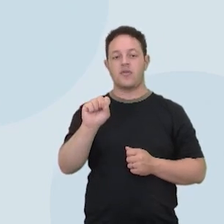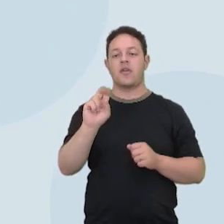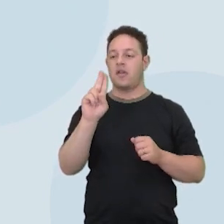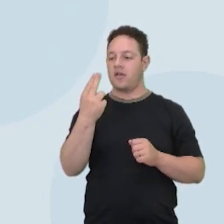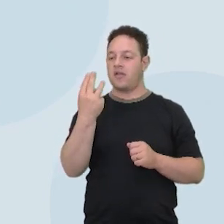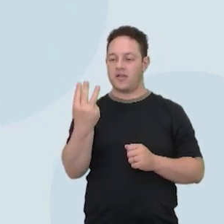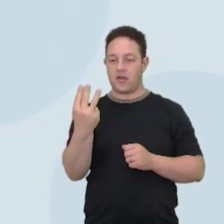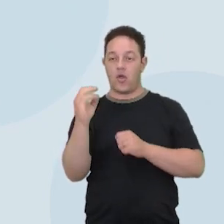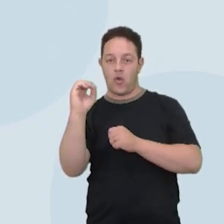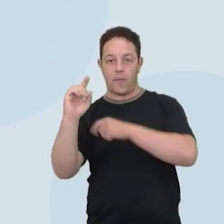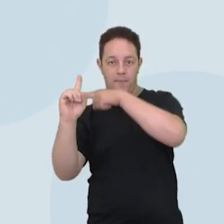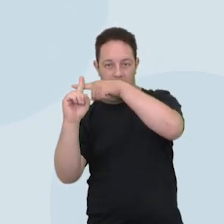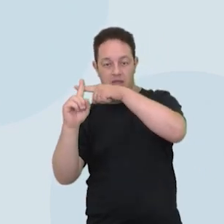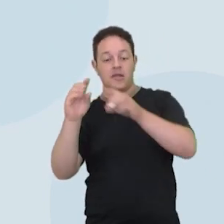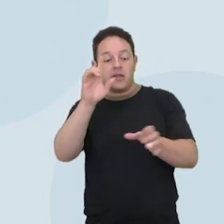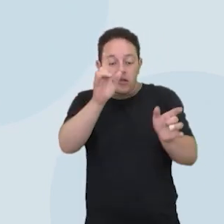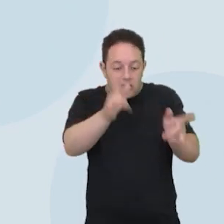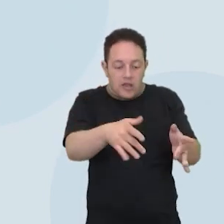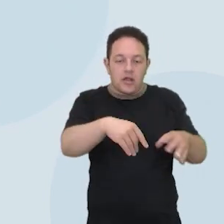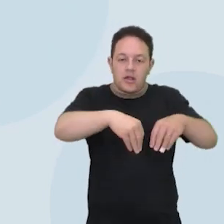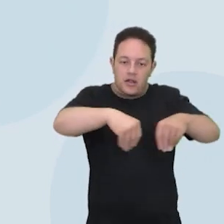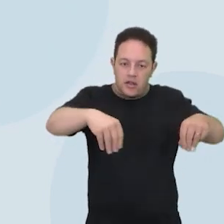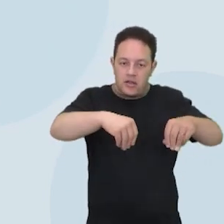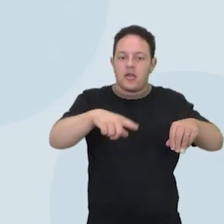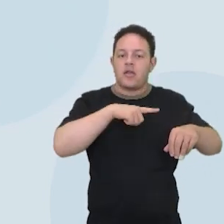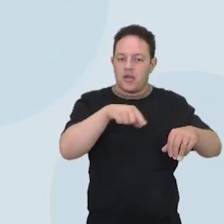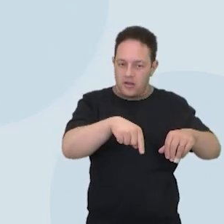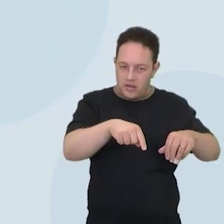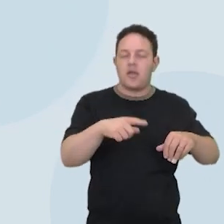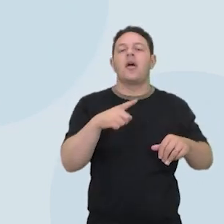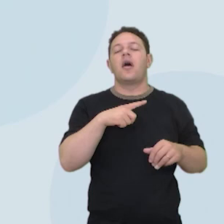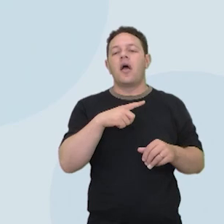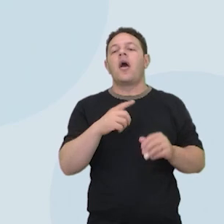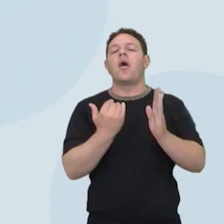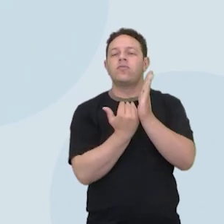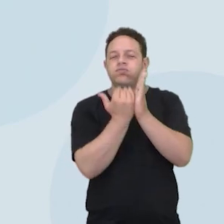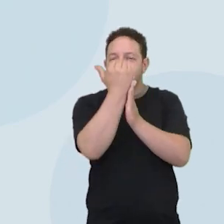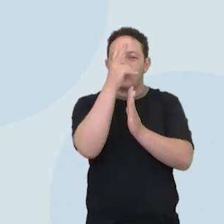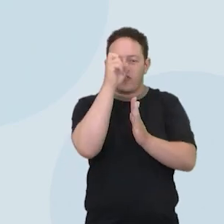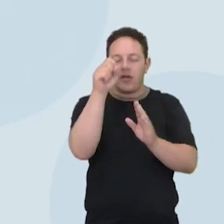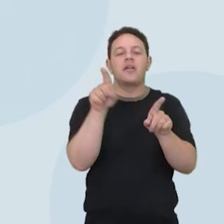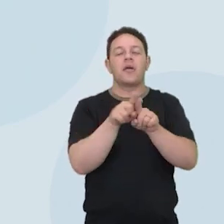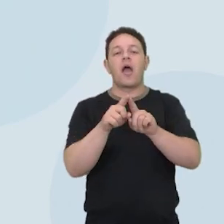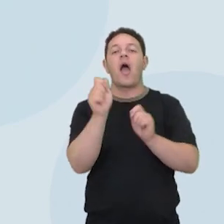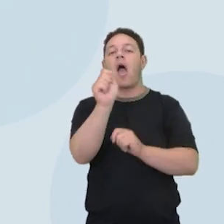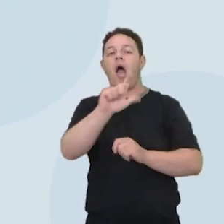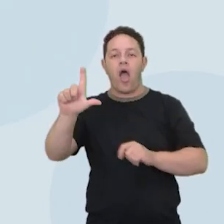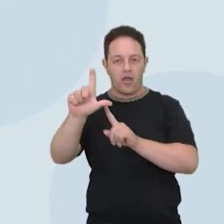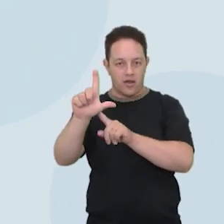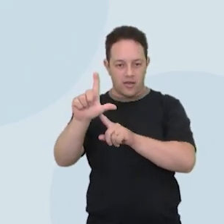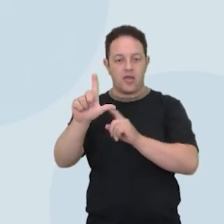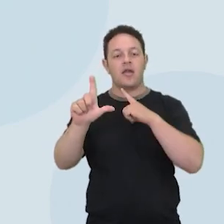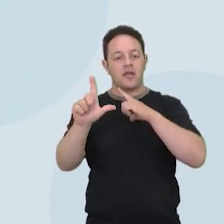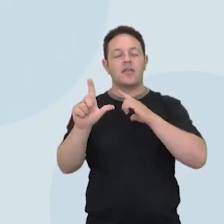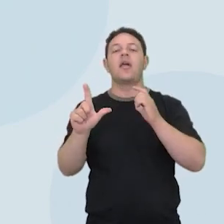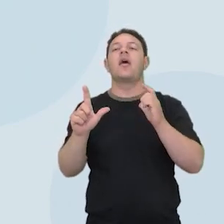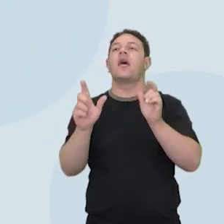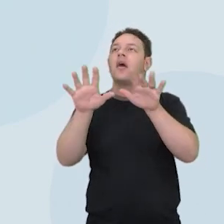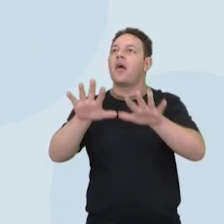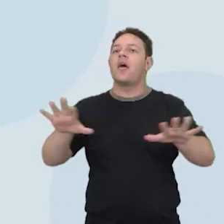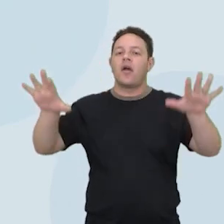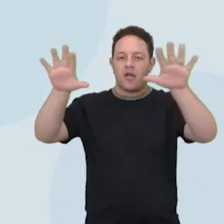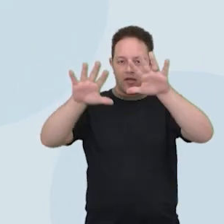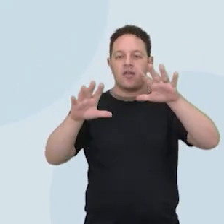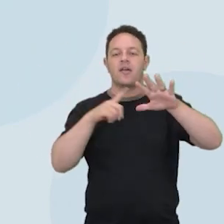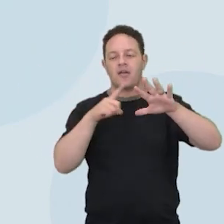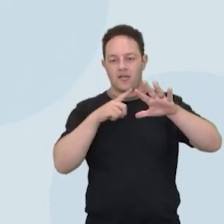no solo, a própria matéria orgânica em excesso causa isso, e o alumínio também, que está muito disposto na nossa litosfera, na